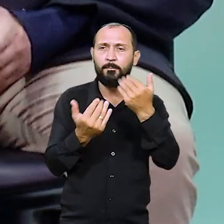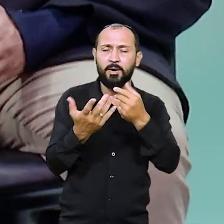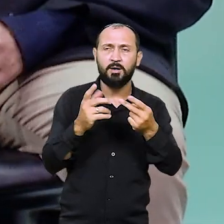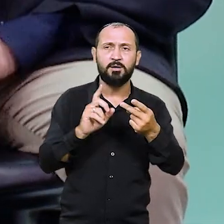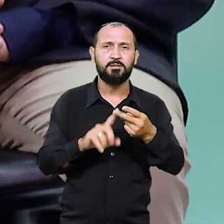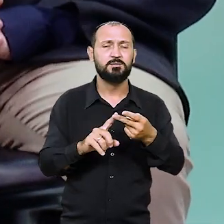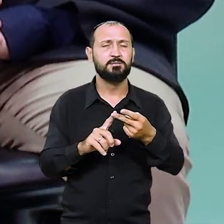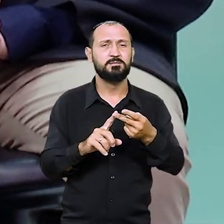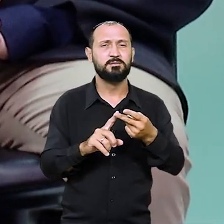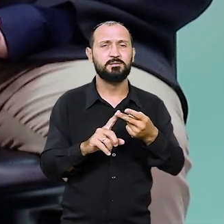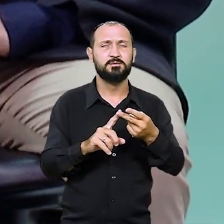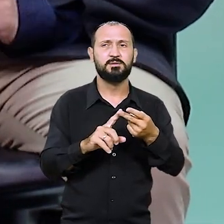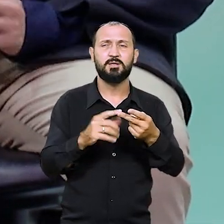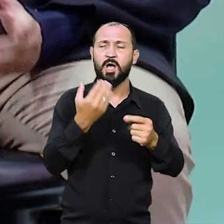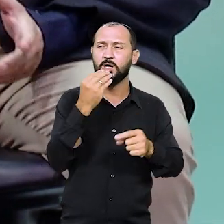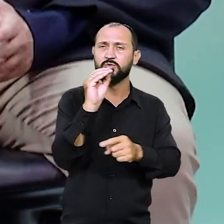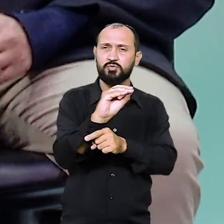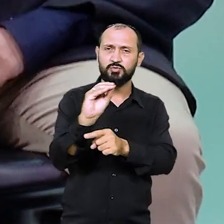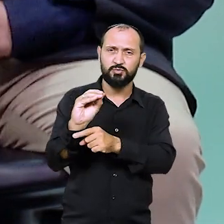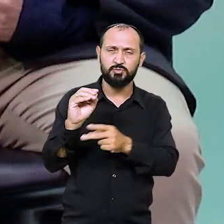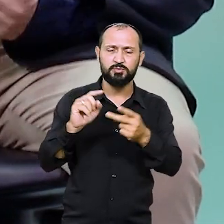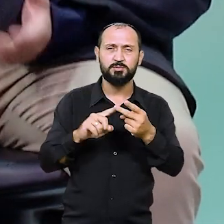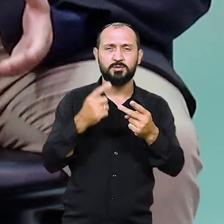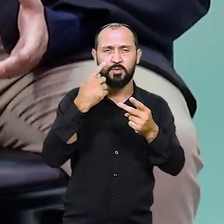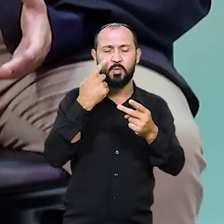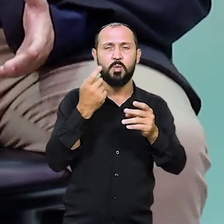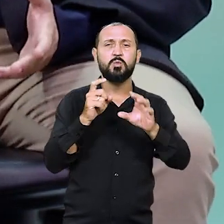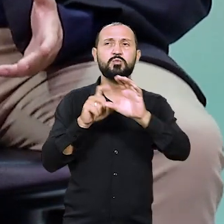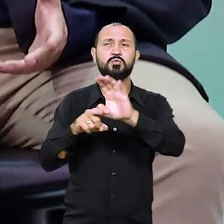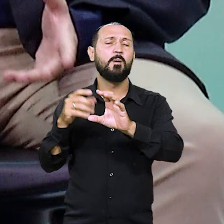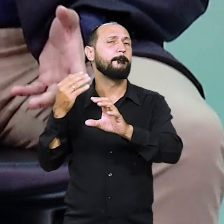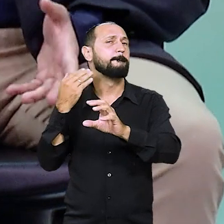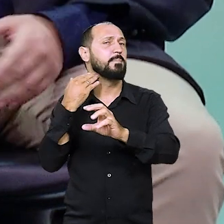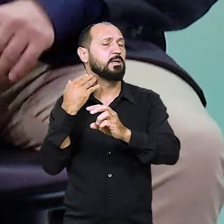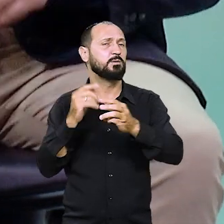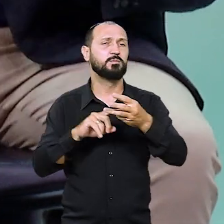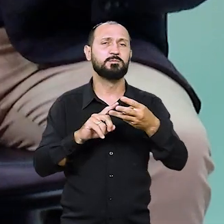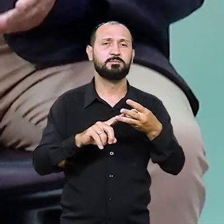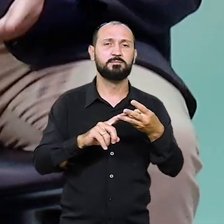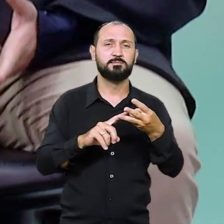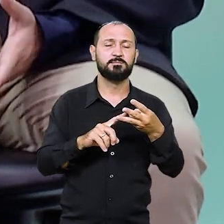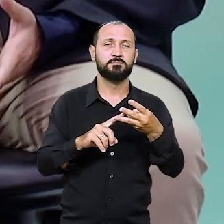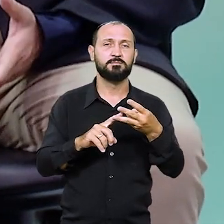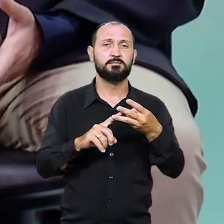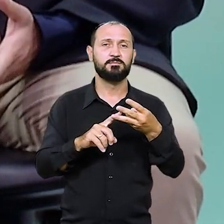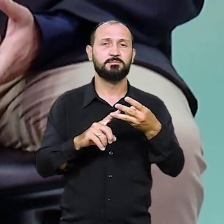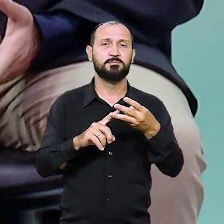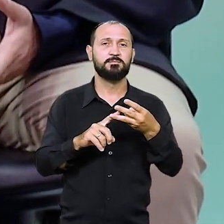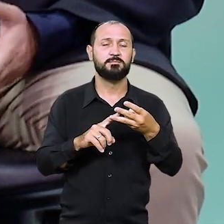de alimentos, seja uma dívida civil, uma dívida que você contraiu com um banco, ou uma dívida